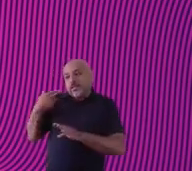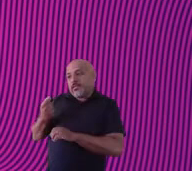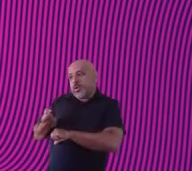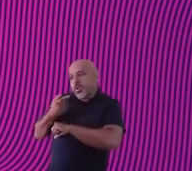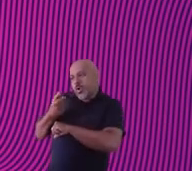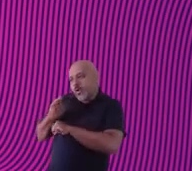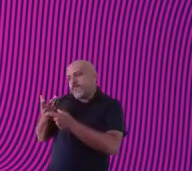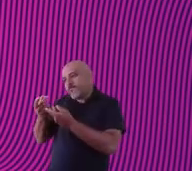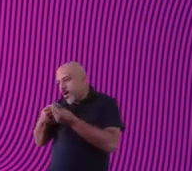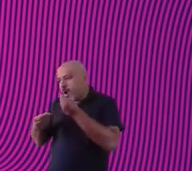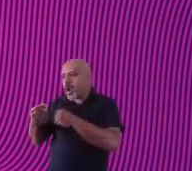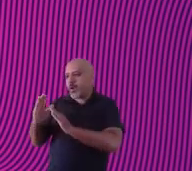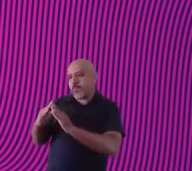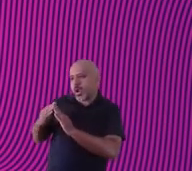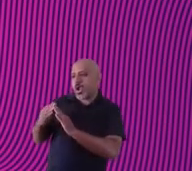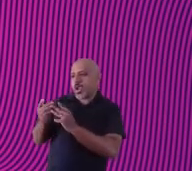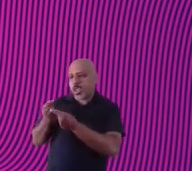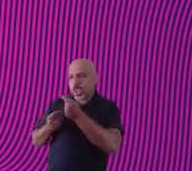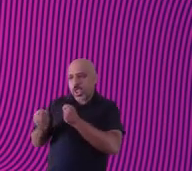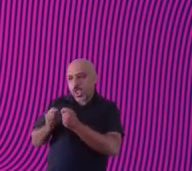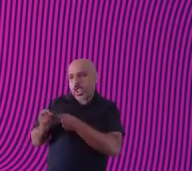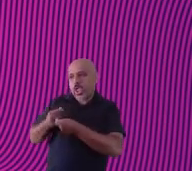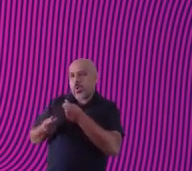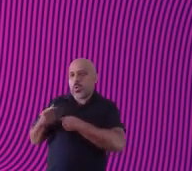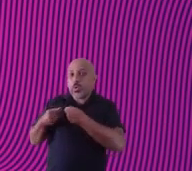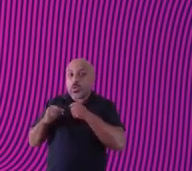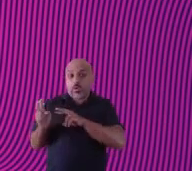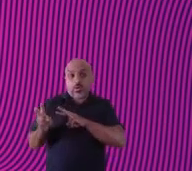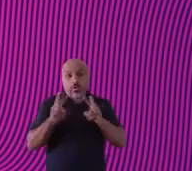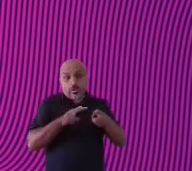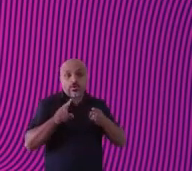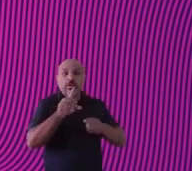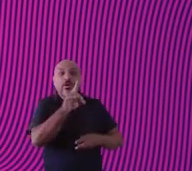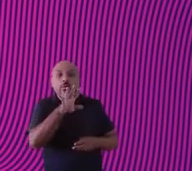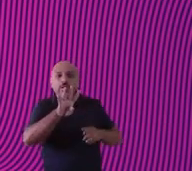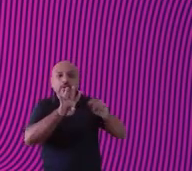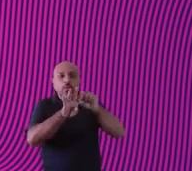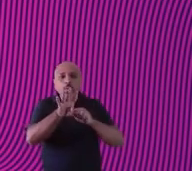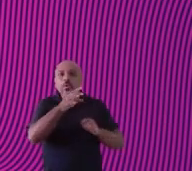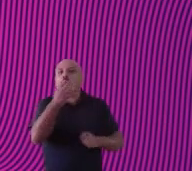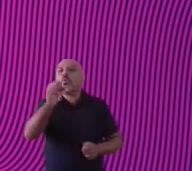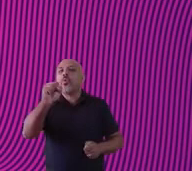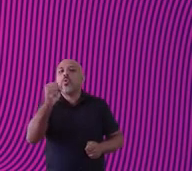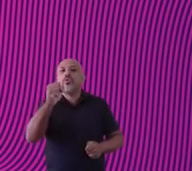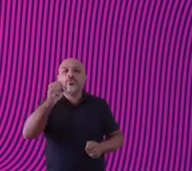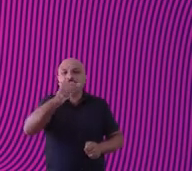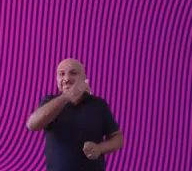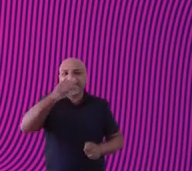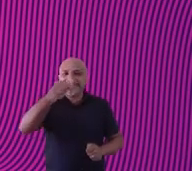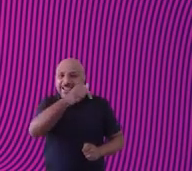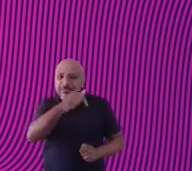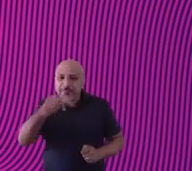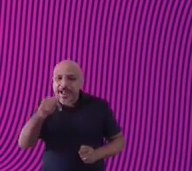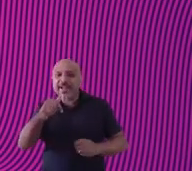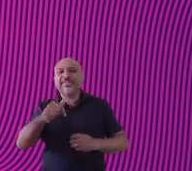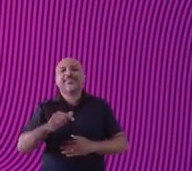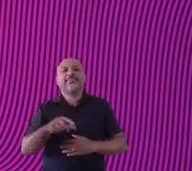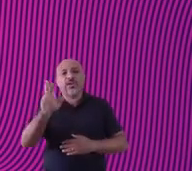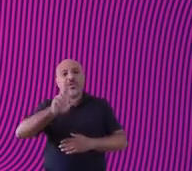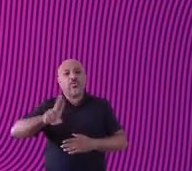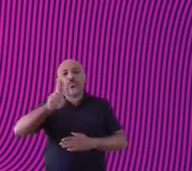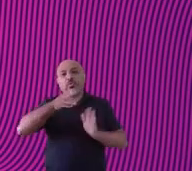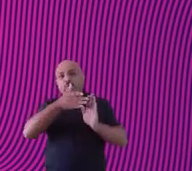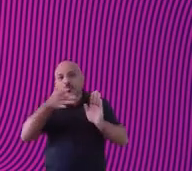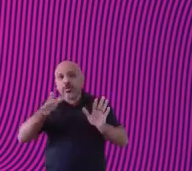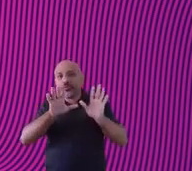ele mudou a administração do daratumumab para em vez de cada quatro semanas acaba oito Ele usou por um